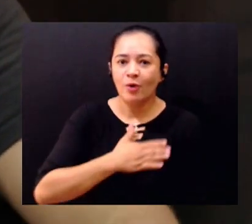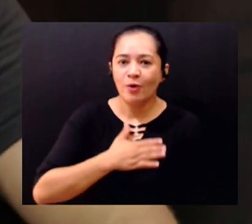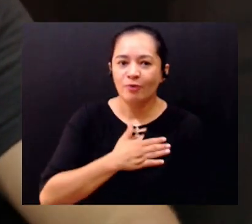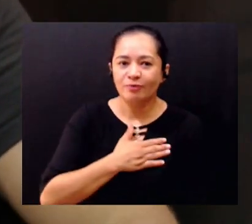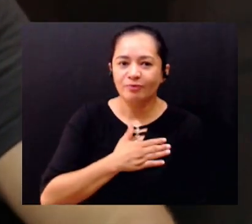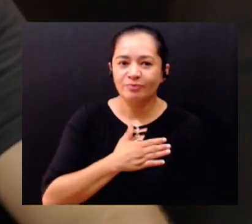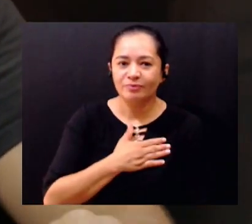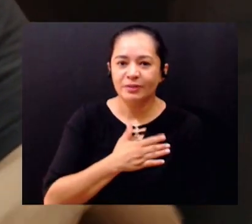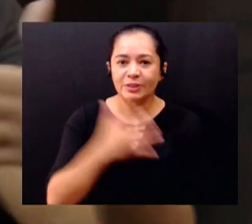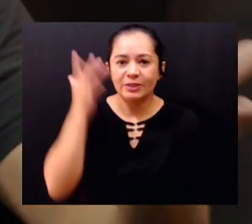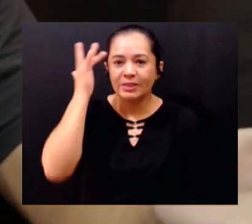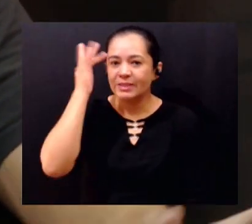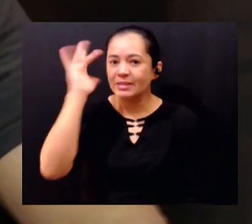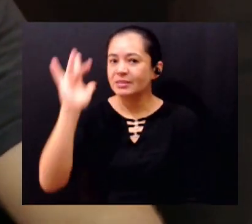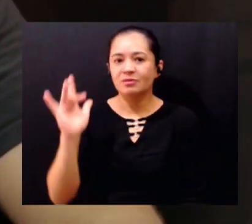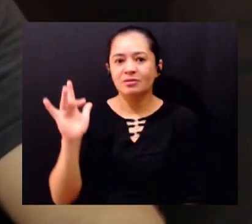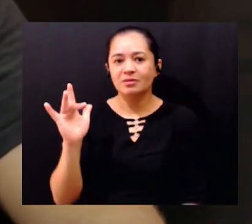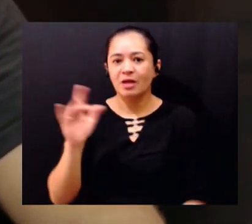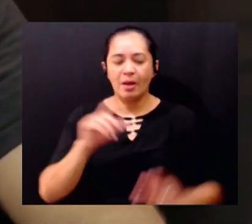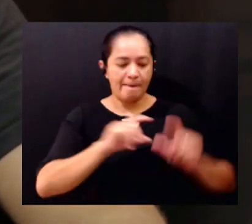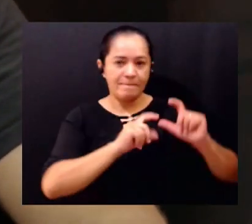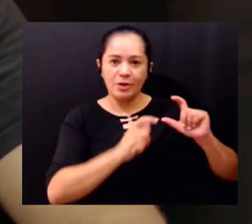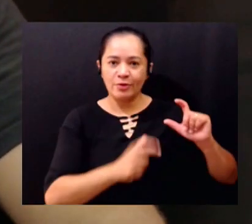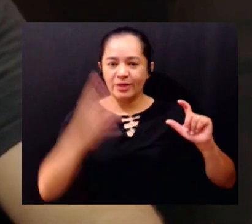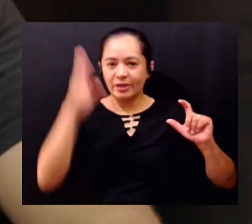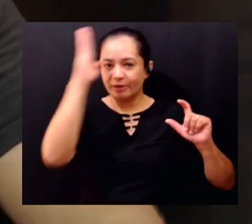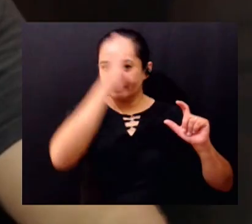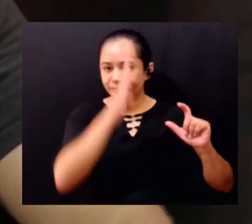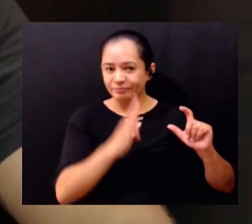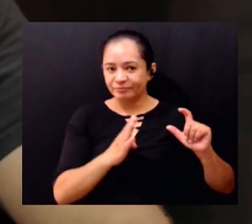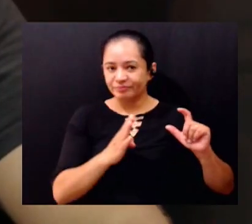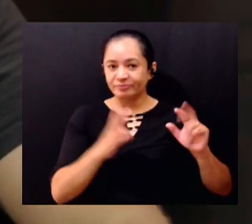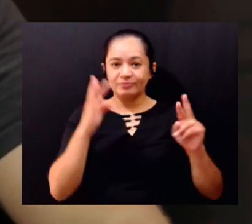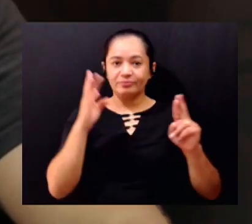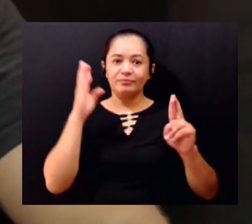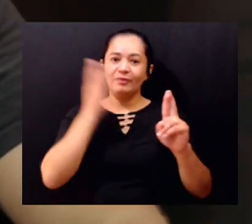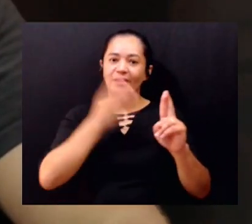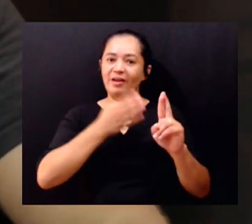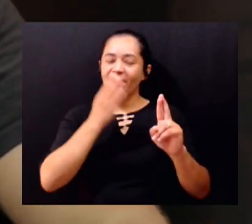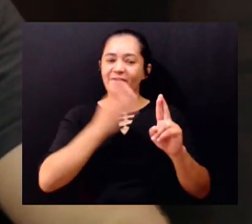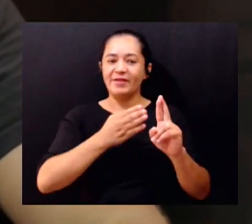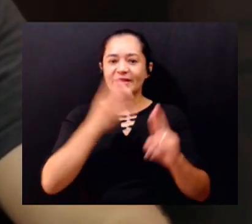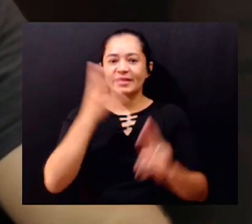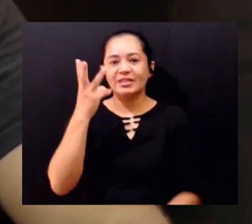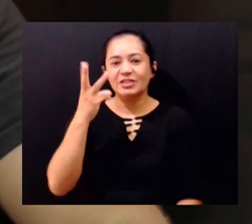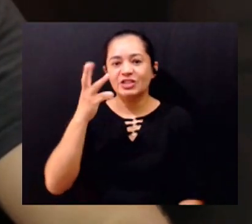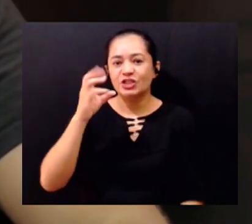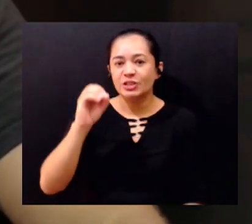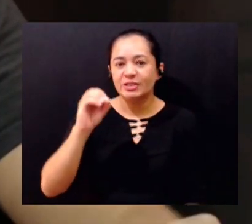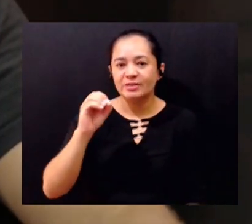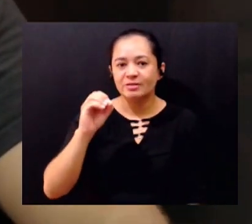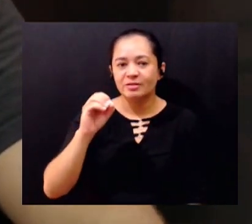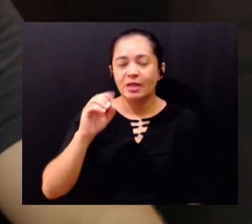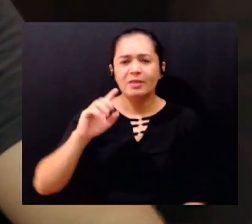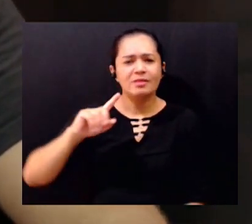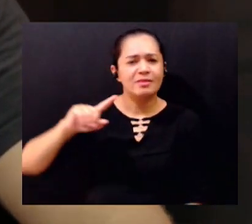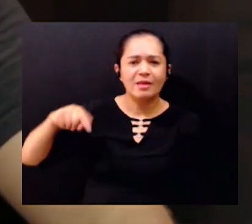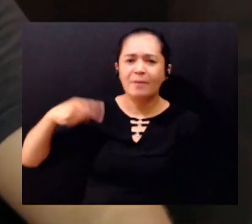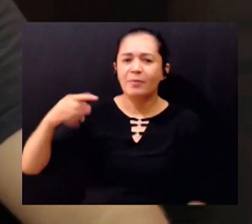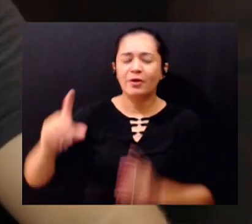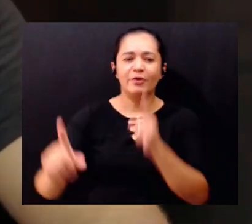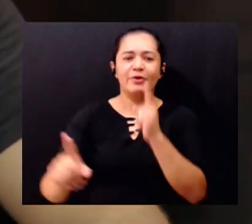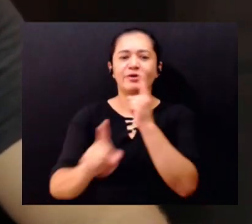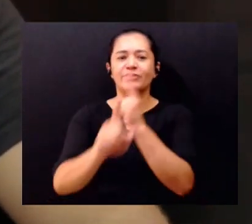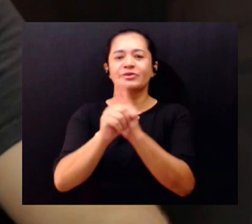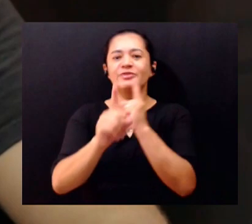quadrinho nacional, né? Tô Olha fazendo aí. referência aí ao dia 30, que foi o dia do quadrinho nacional, eu sempre conto essa história. Falei, depois de anos que eu descobri que eu comecei a minha leitura com quadrinho nacional, que